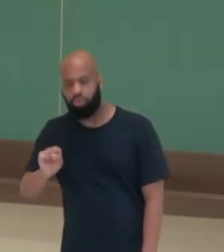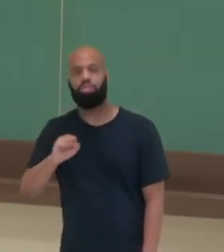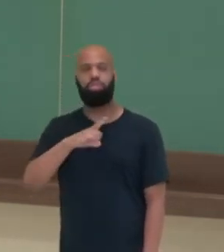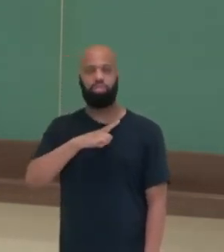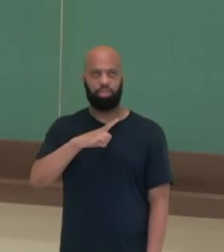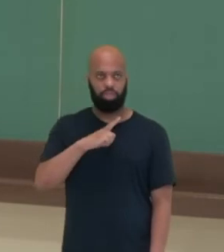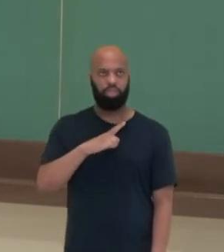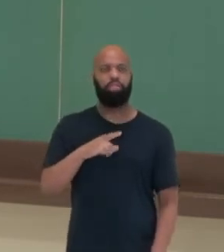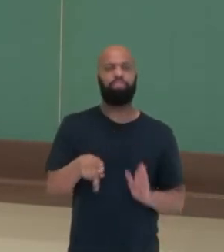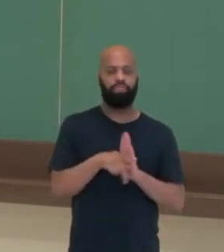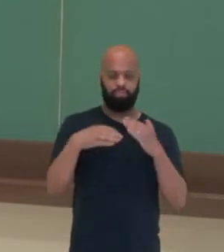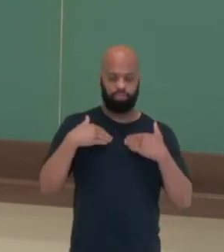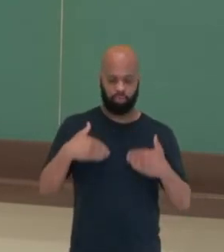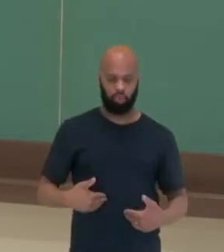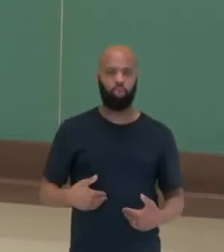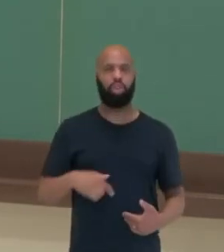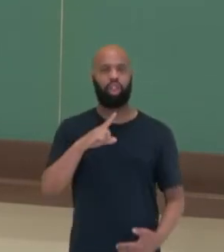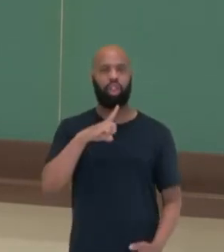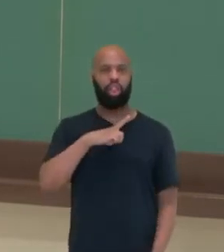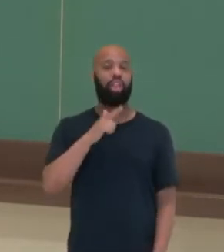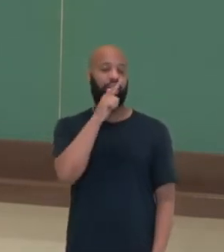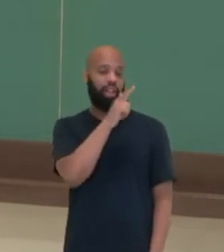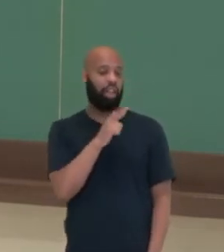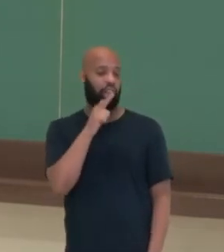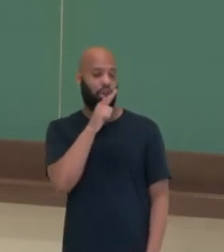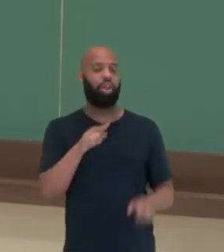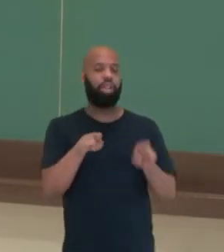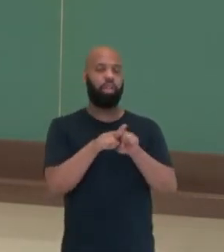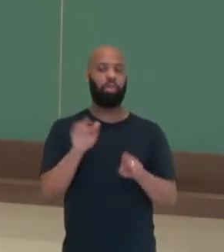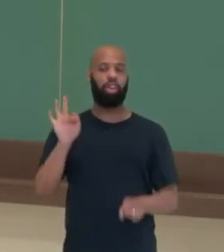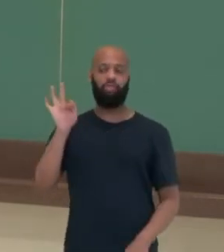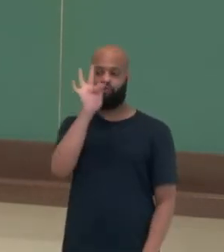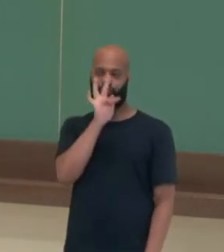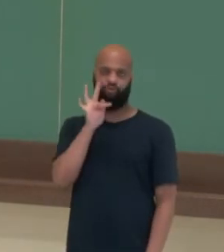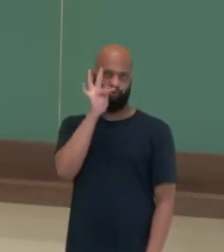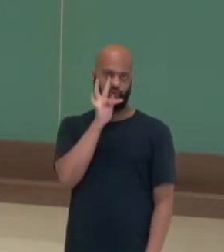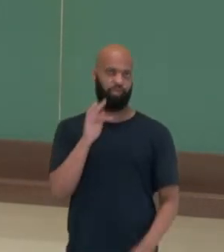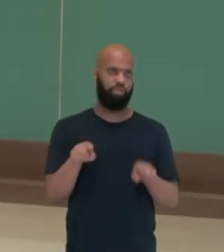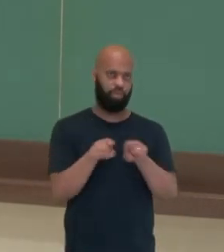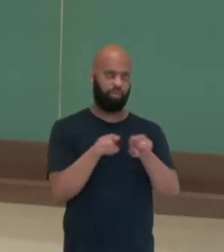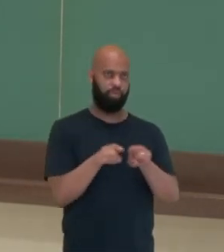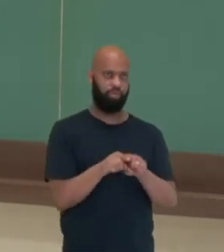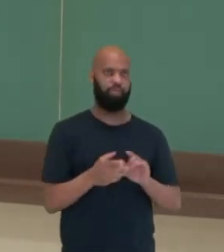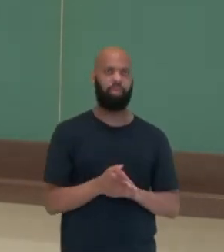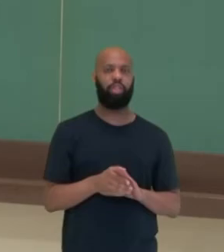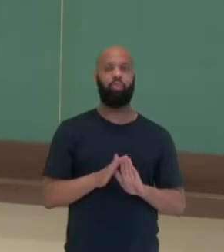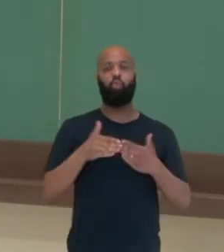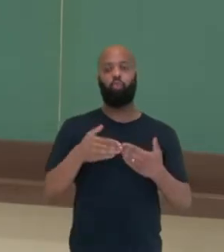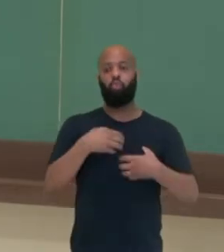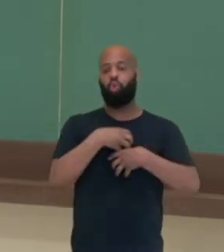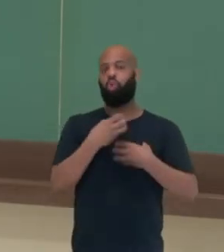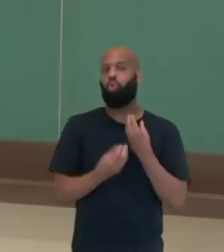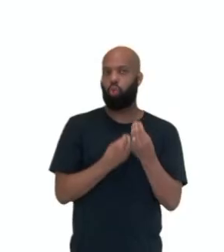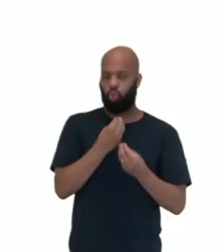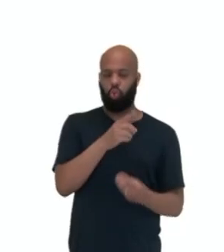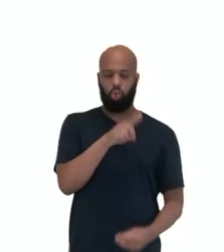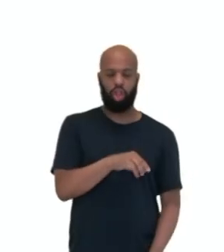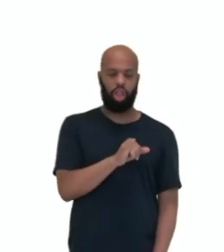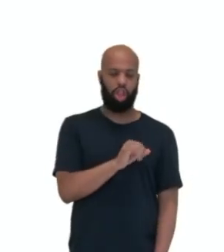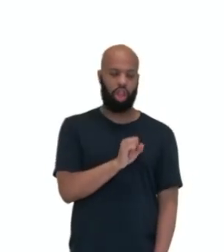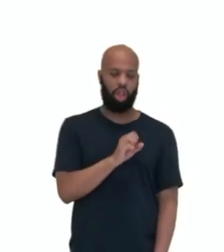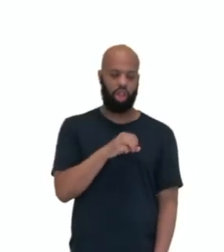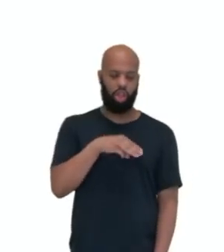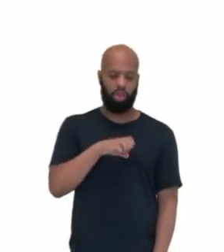São elas aí, a glicose e a frutose. Tá, beleza, a estrutura das duas aqui. Observe que são isômeros, né? Agora,